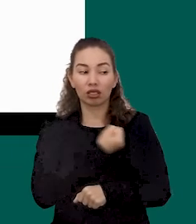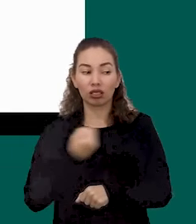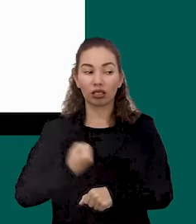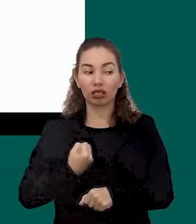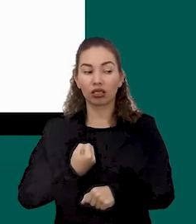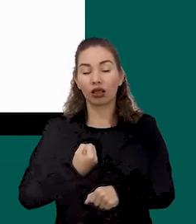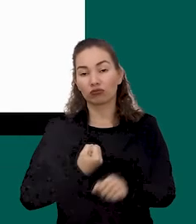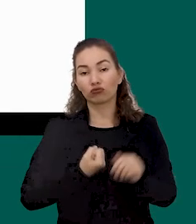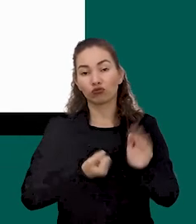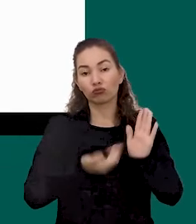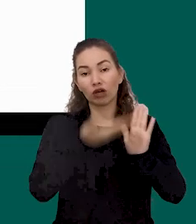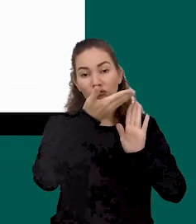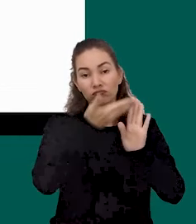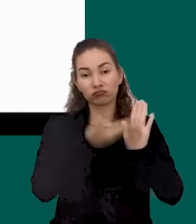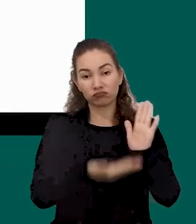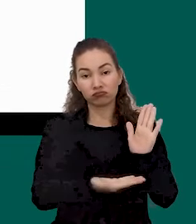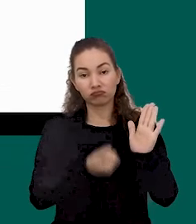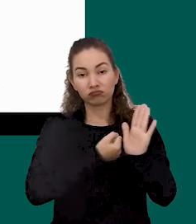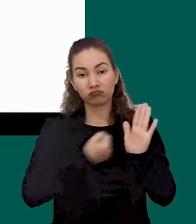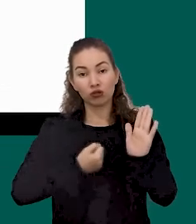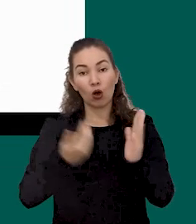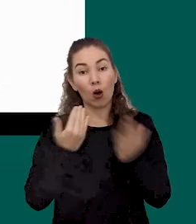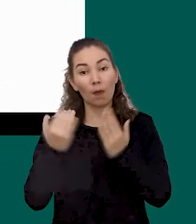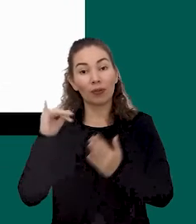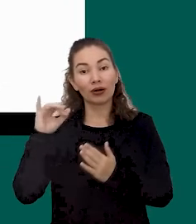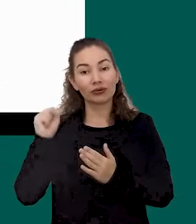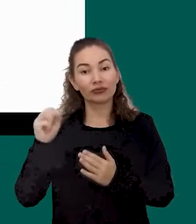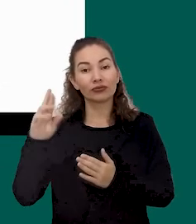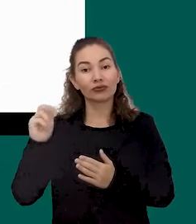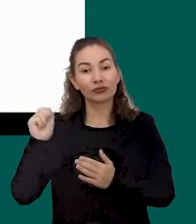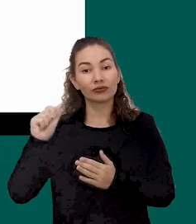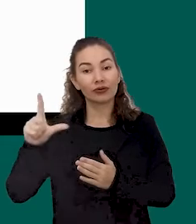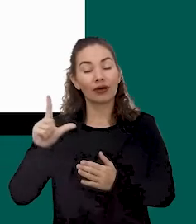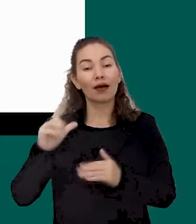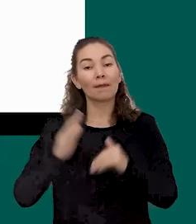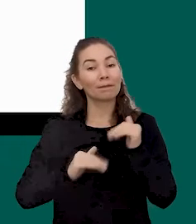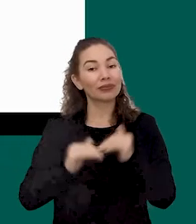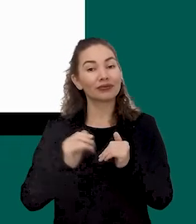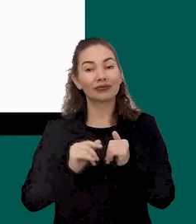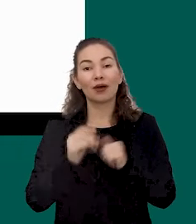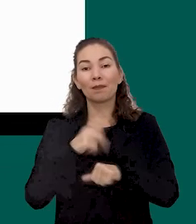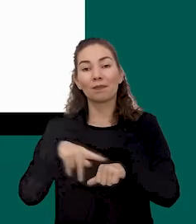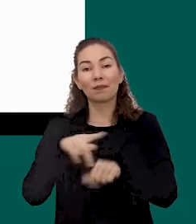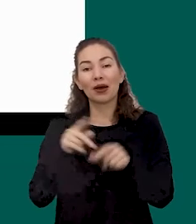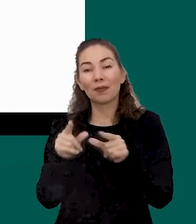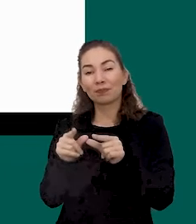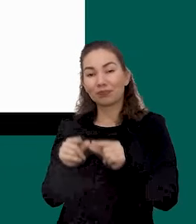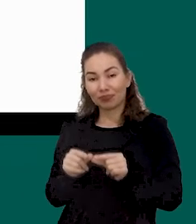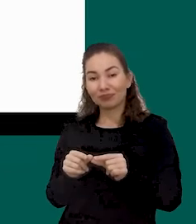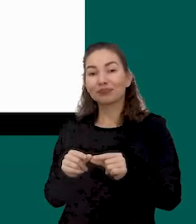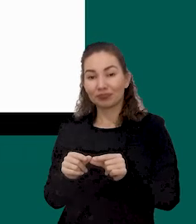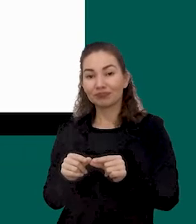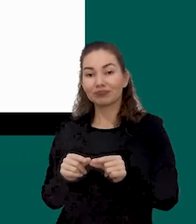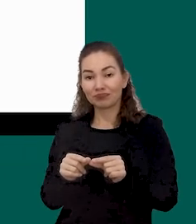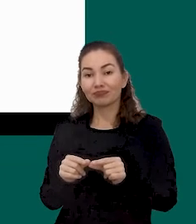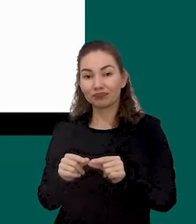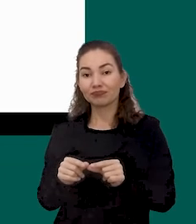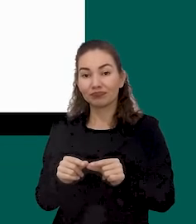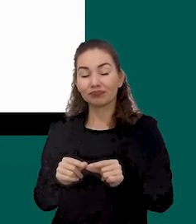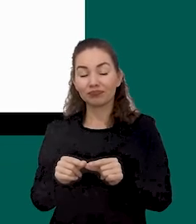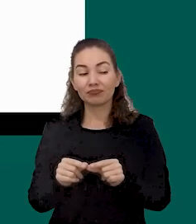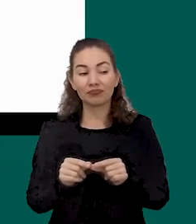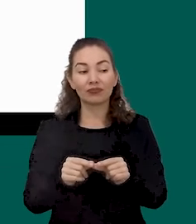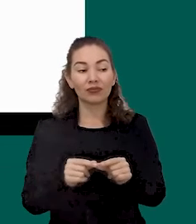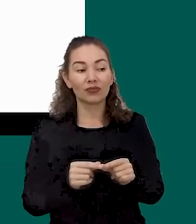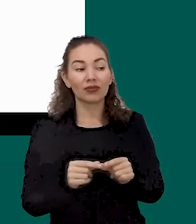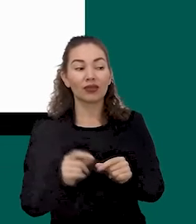muito maior, e de novo fazendo uma comparação com Israel, que praticamente, né, sendo um país minúsculo, é menor do que a maioria, né, a